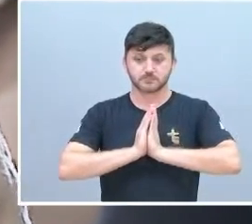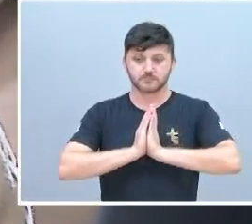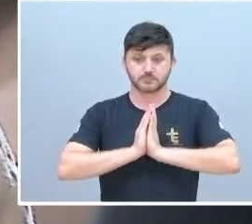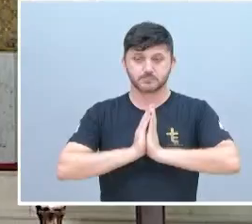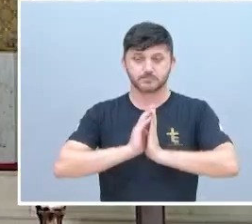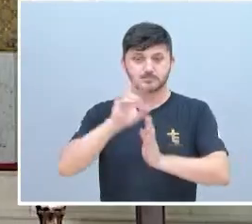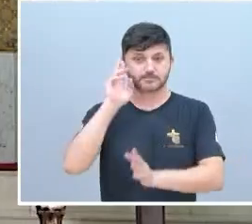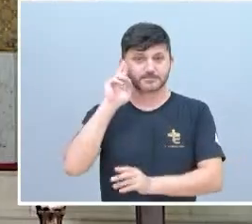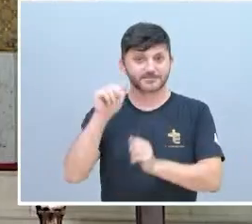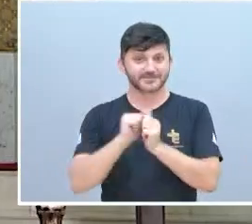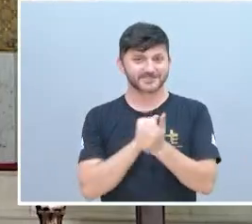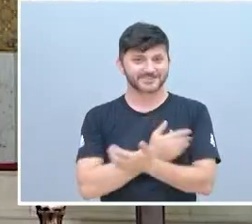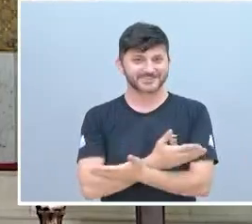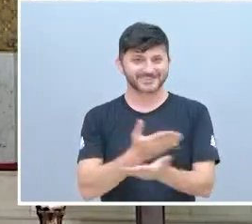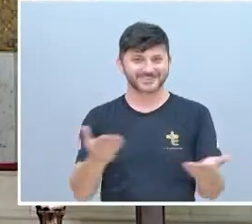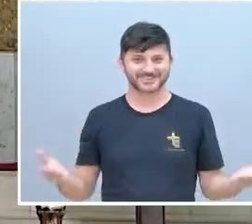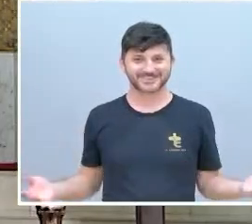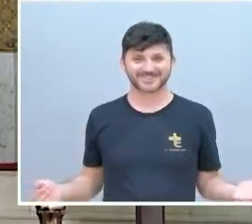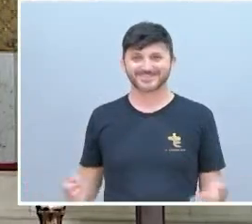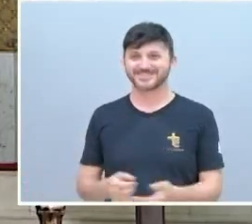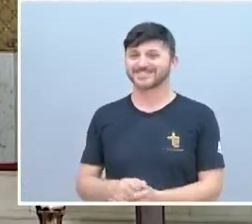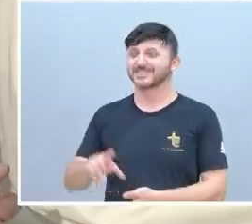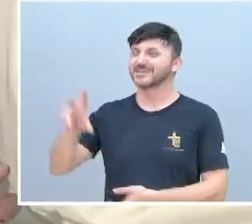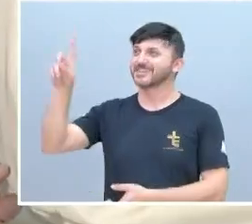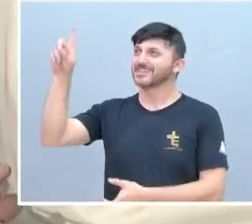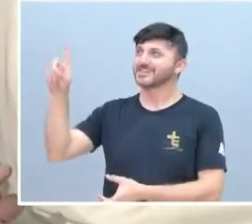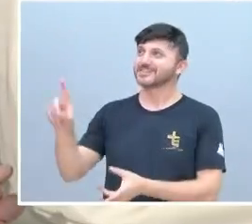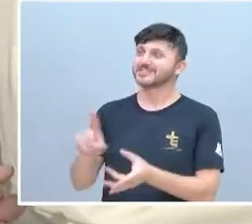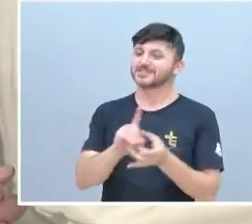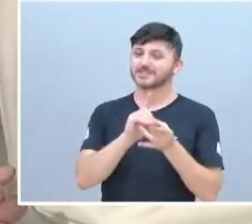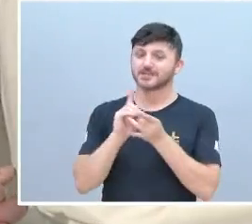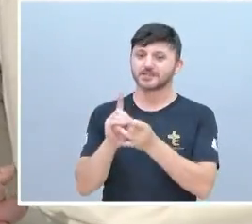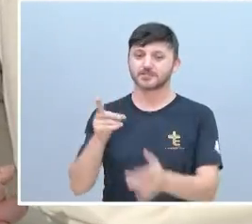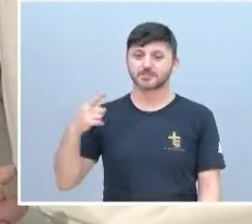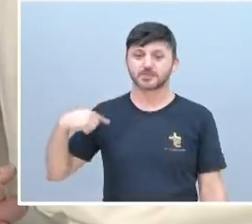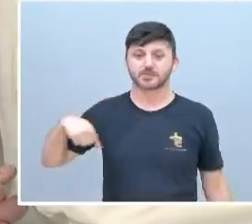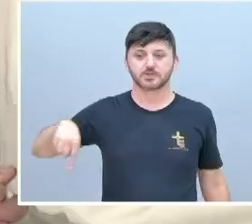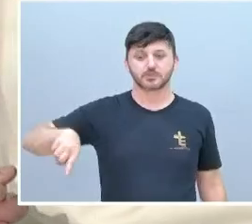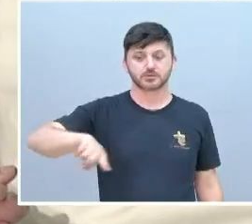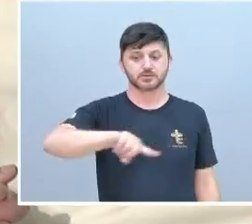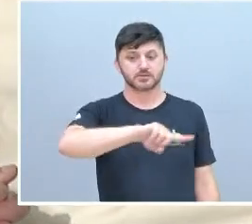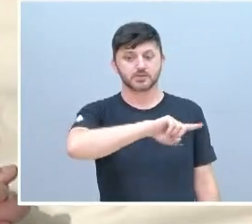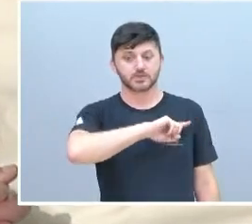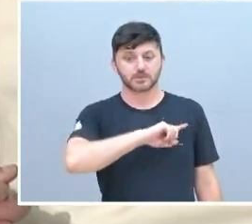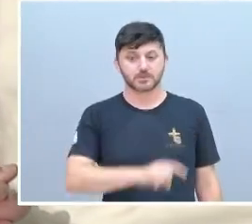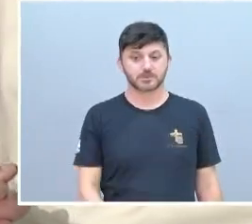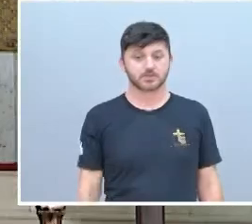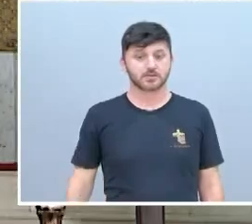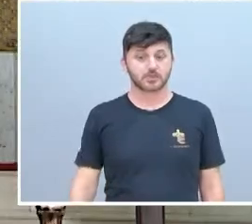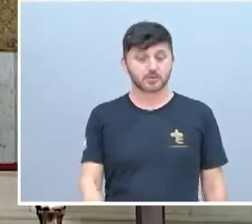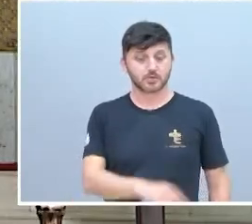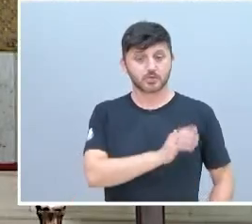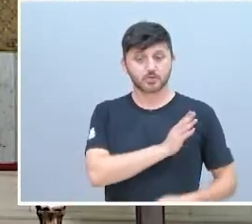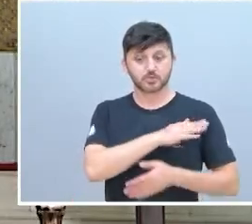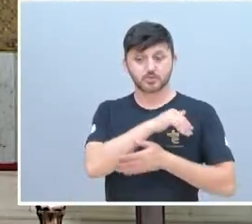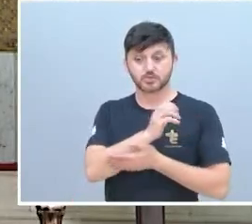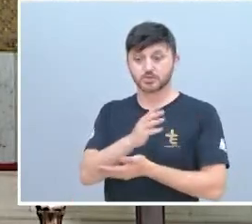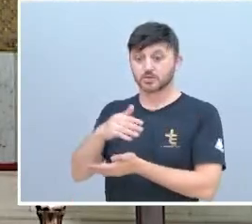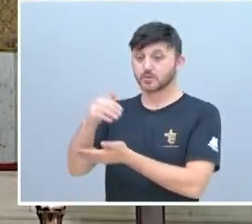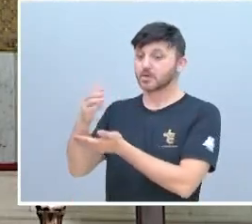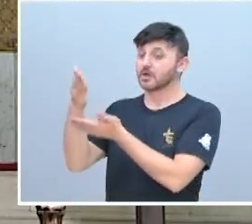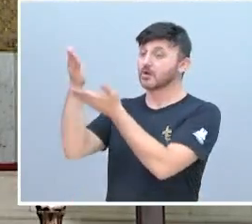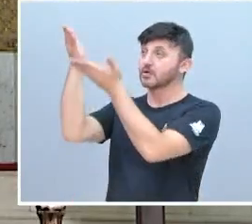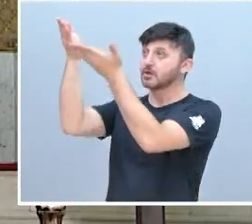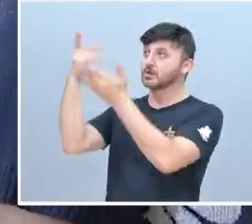Amém. O Senhor esteja convosco. Ele está no meio de nós. Corações